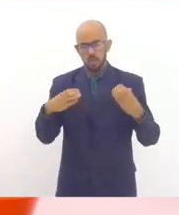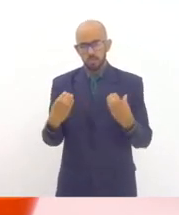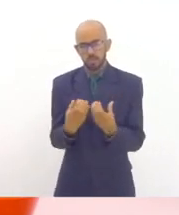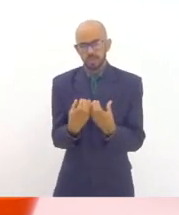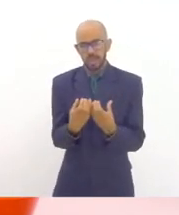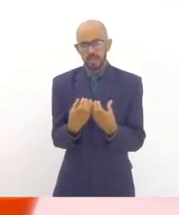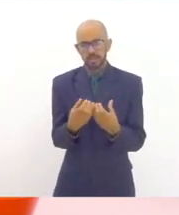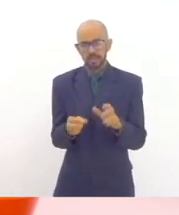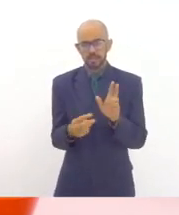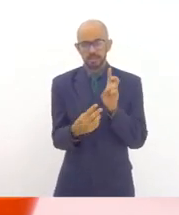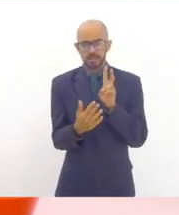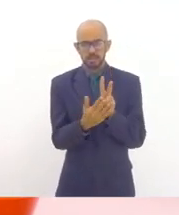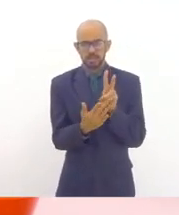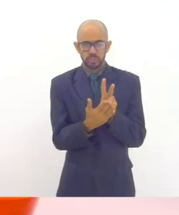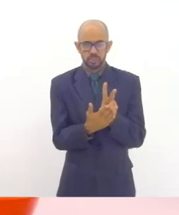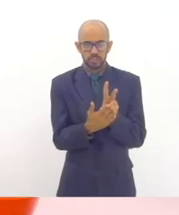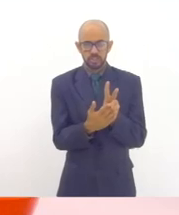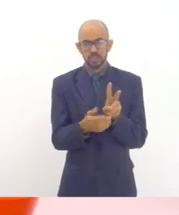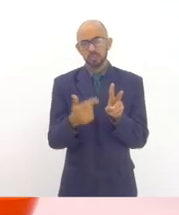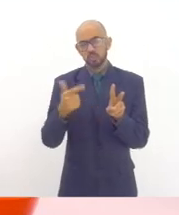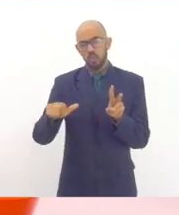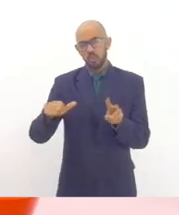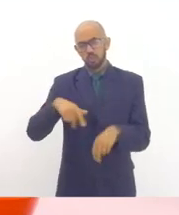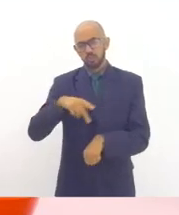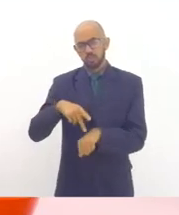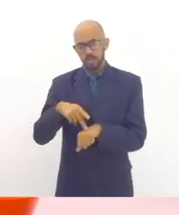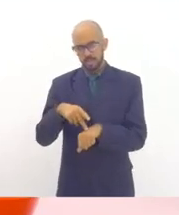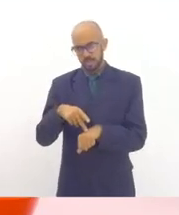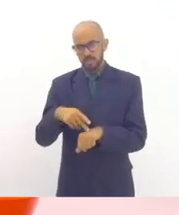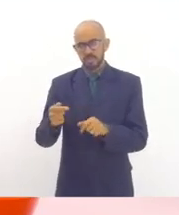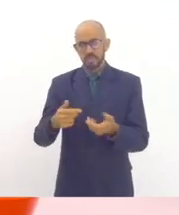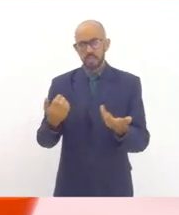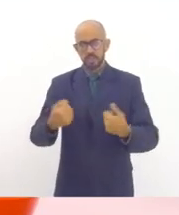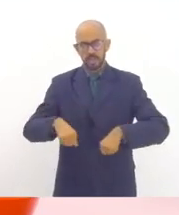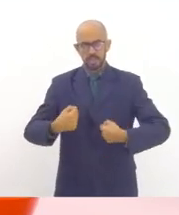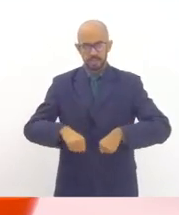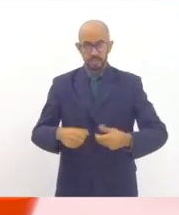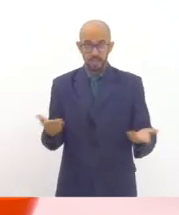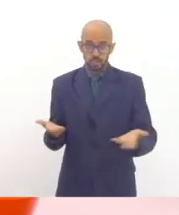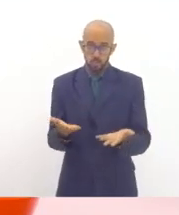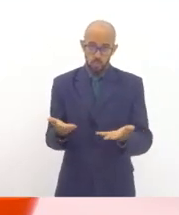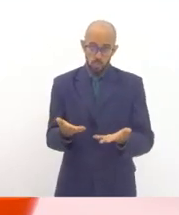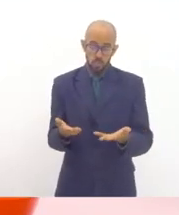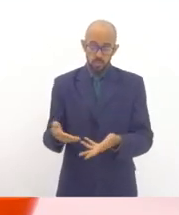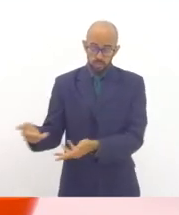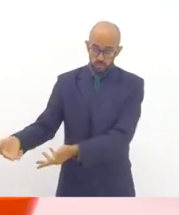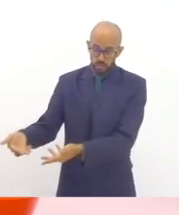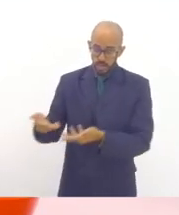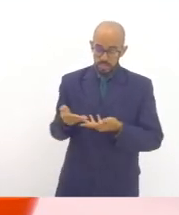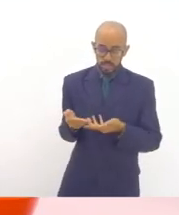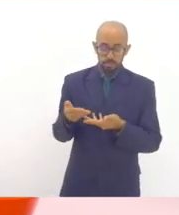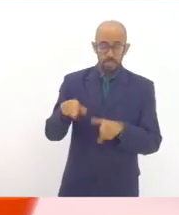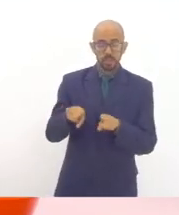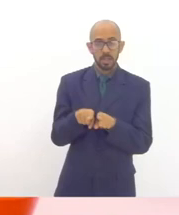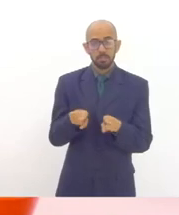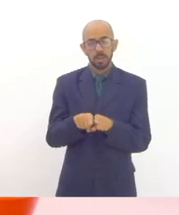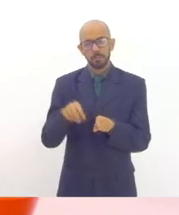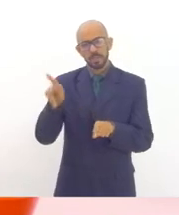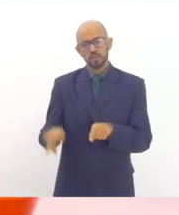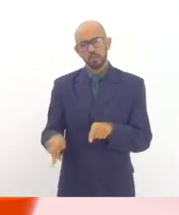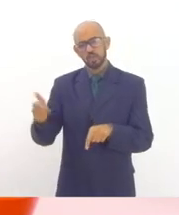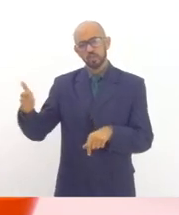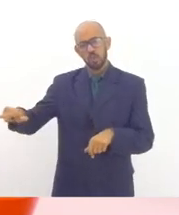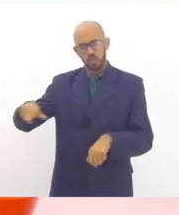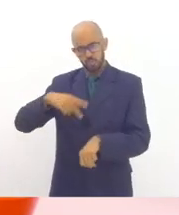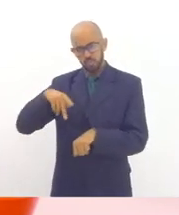estrangeiras e hoje tem a responsabilidade de incorporar famílias de imigrantes refugiados. Segundo o Comitê